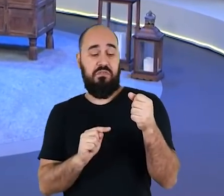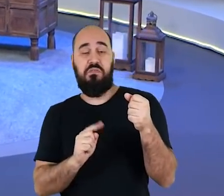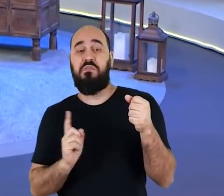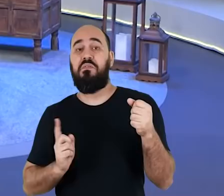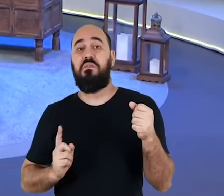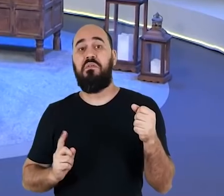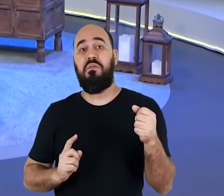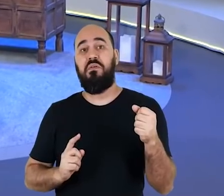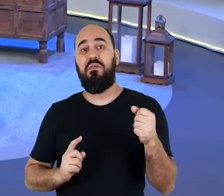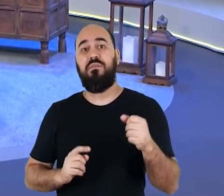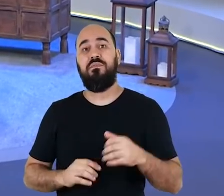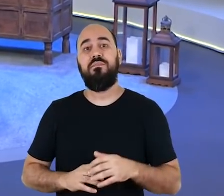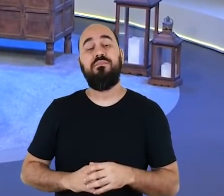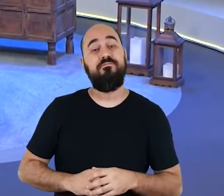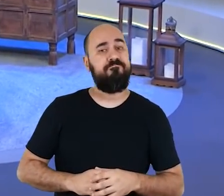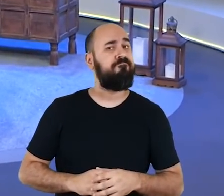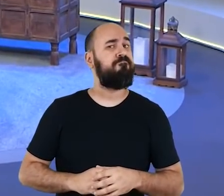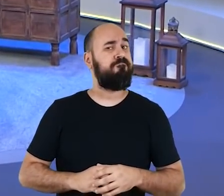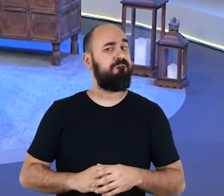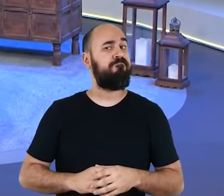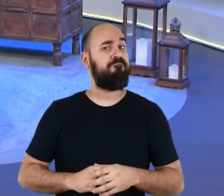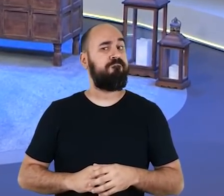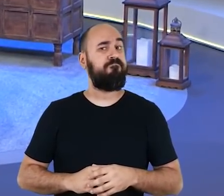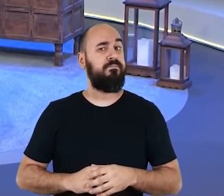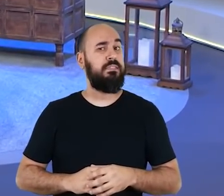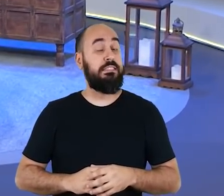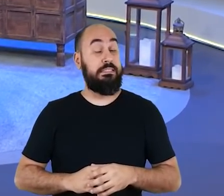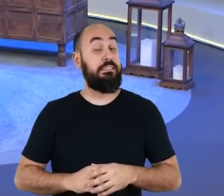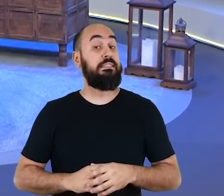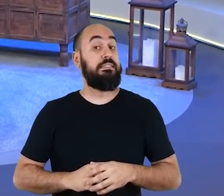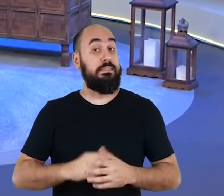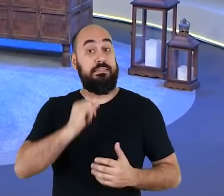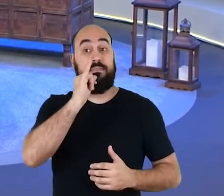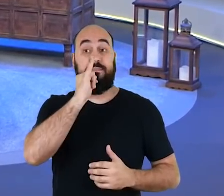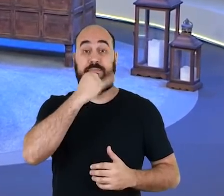do templo. Irônico, não é mesmo? Muito irônico.